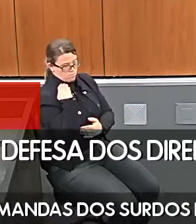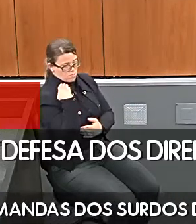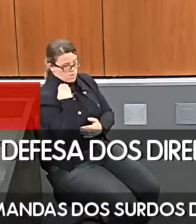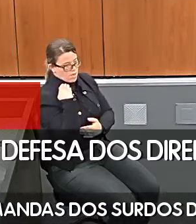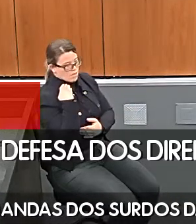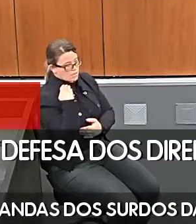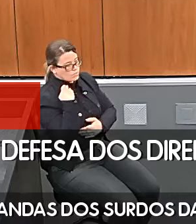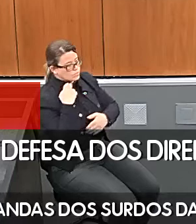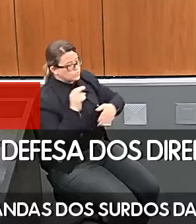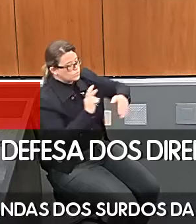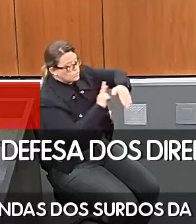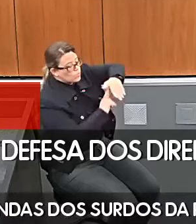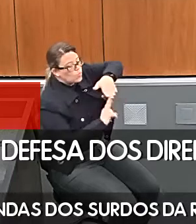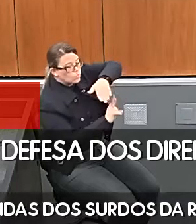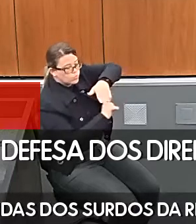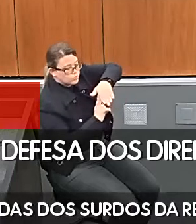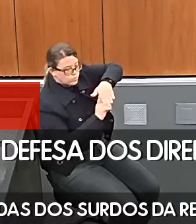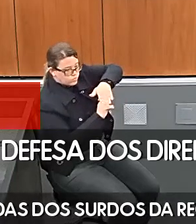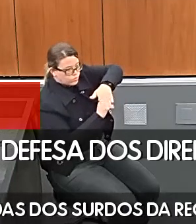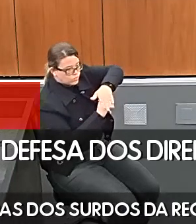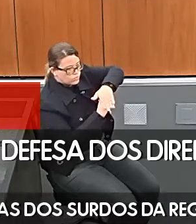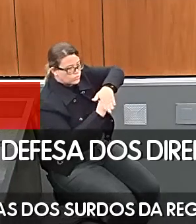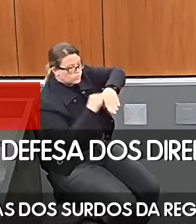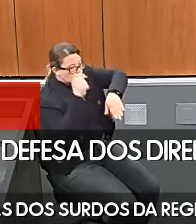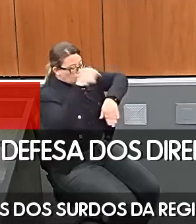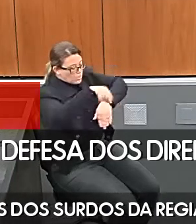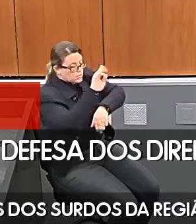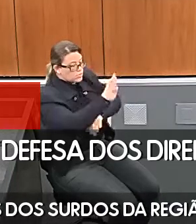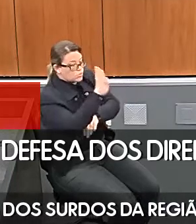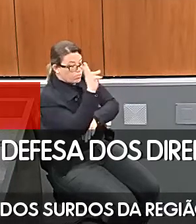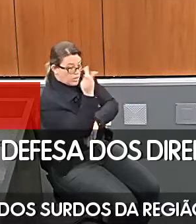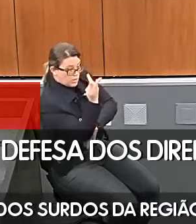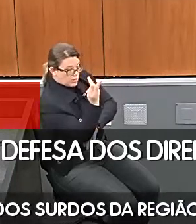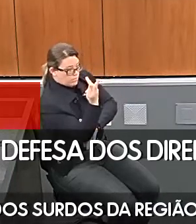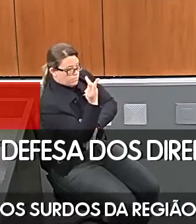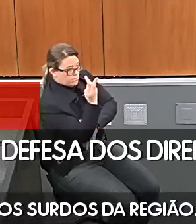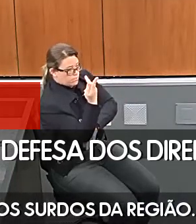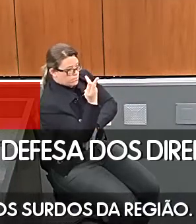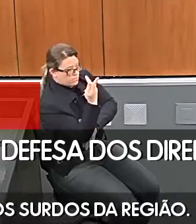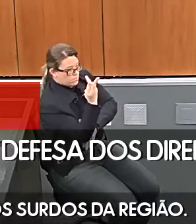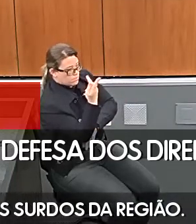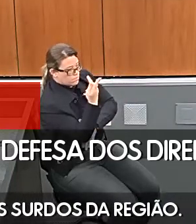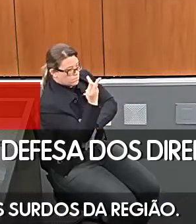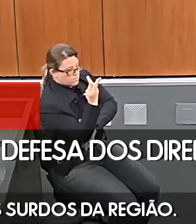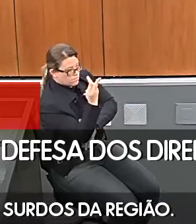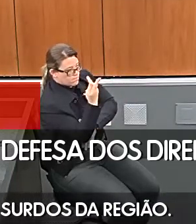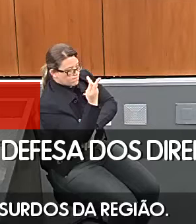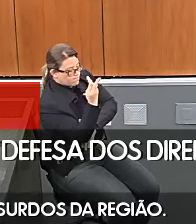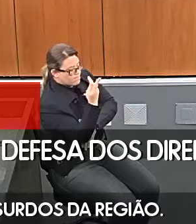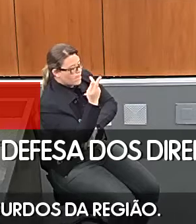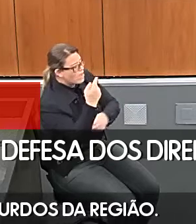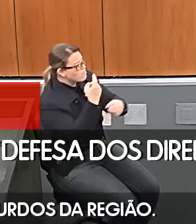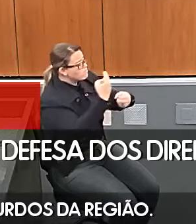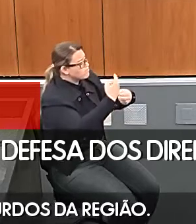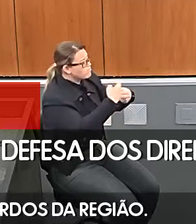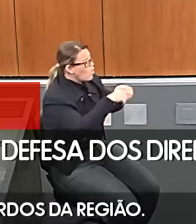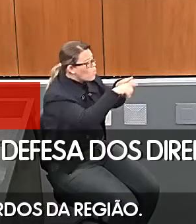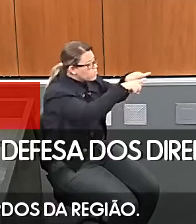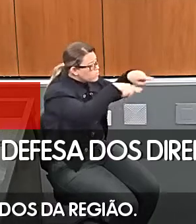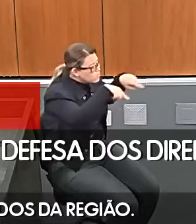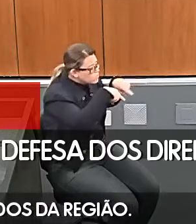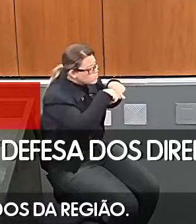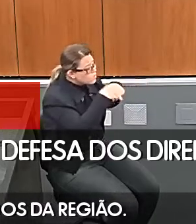rodoviária, o terminal rodoviário Israel Pinheiro, a de Belo Horizonte, aquela grande, tem um lugar